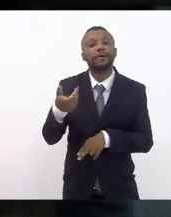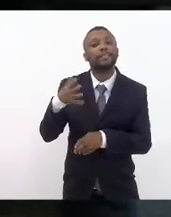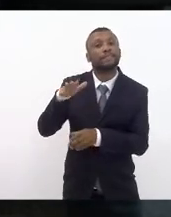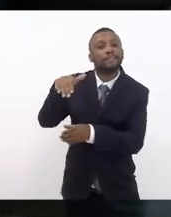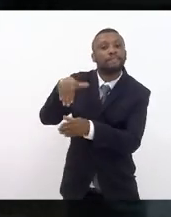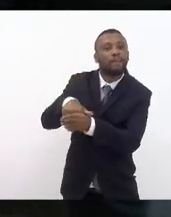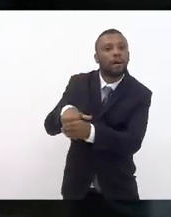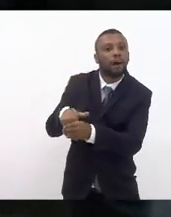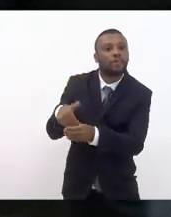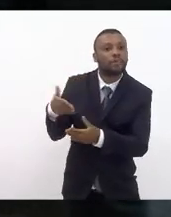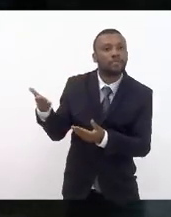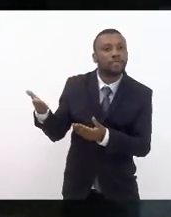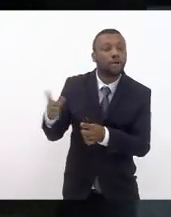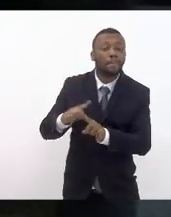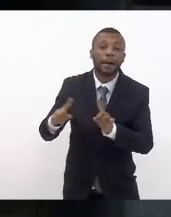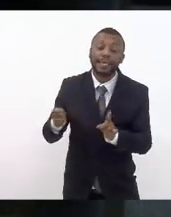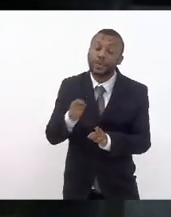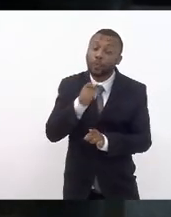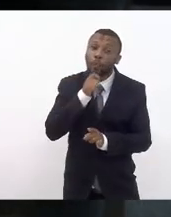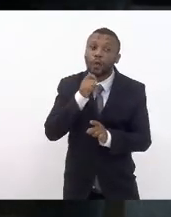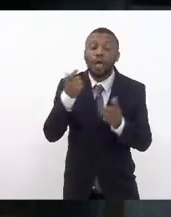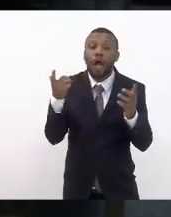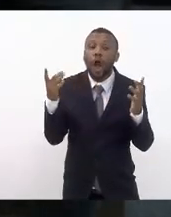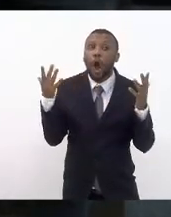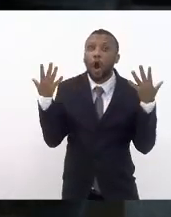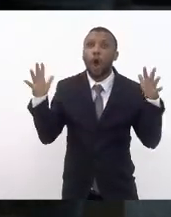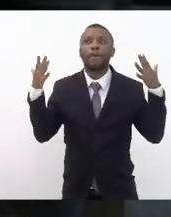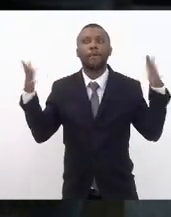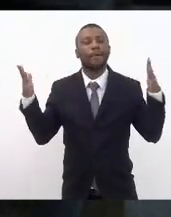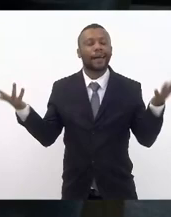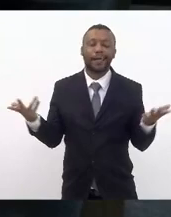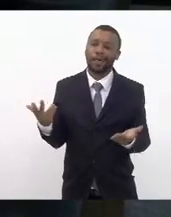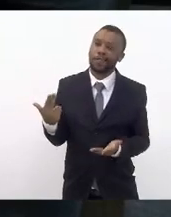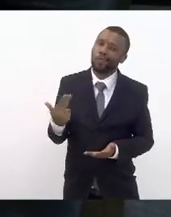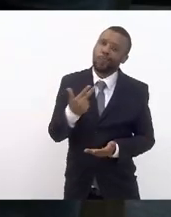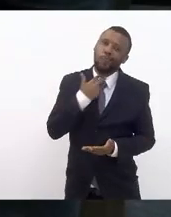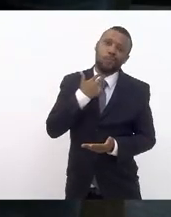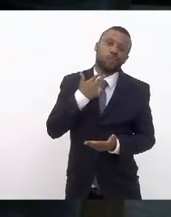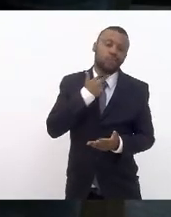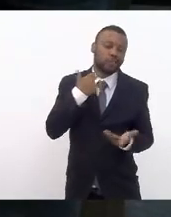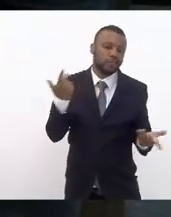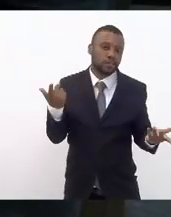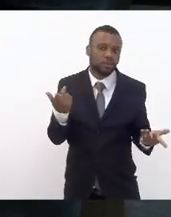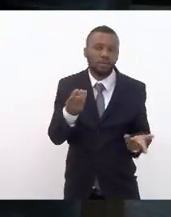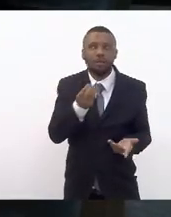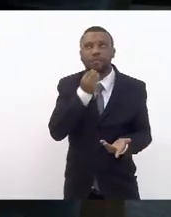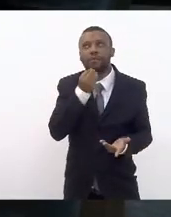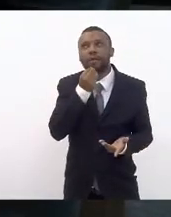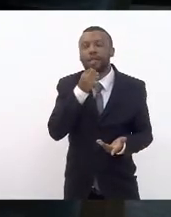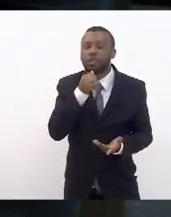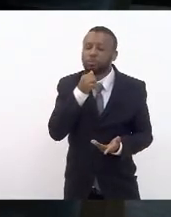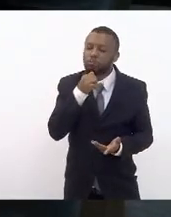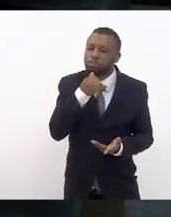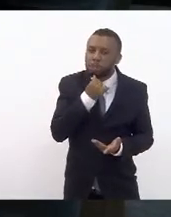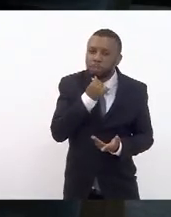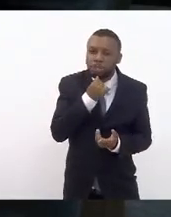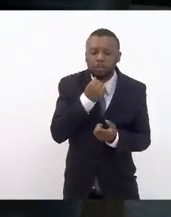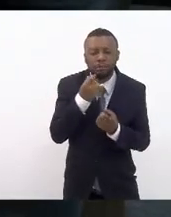presidente. Mas não deviam estar comemorando, deviam estar tristes, deviam estar